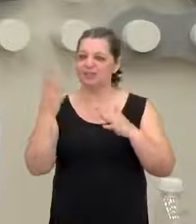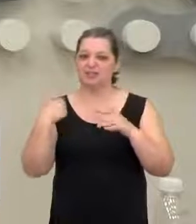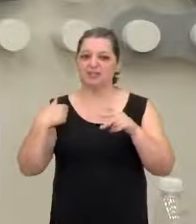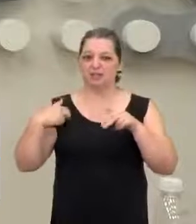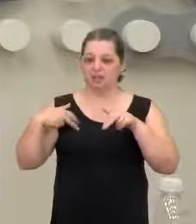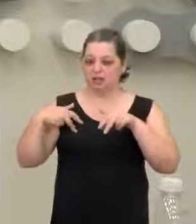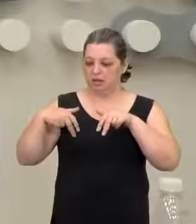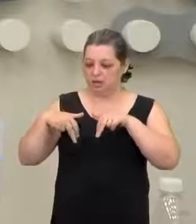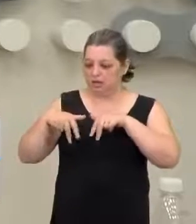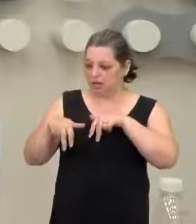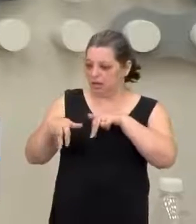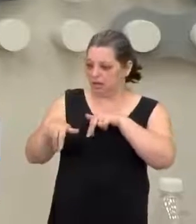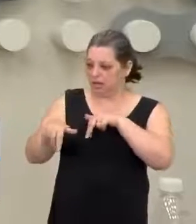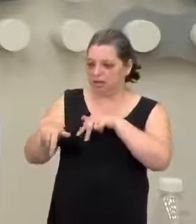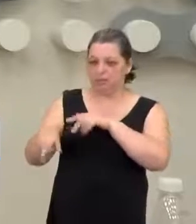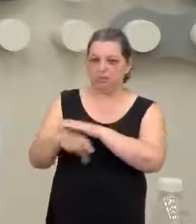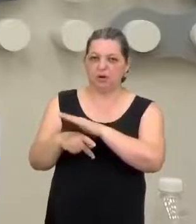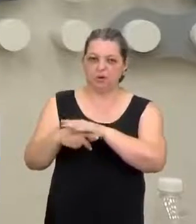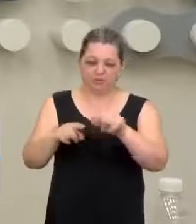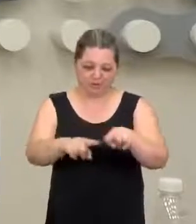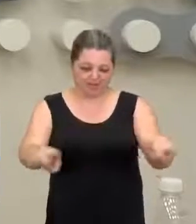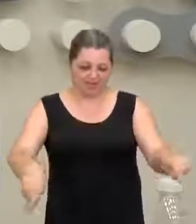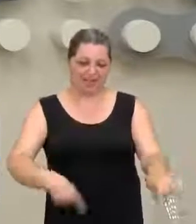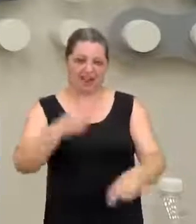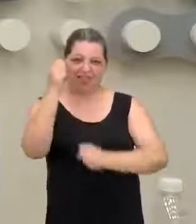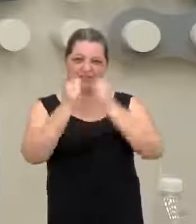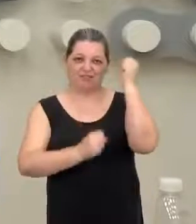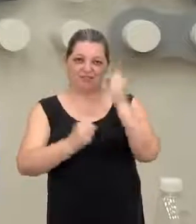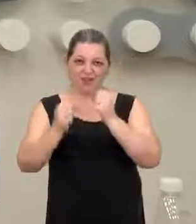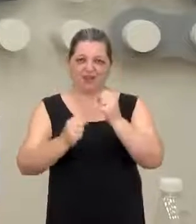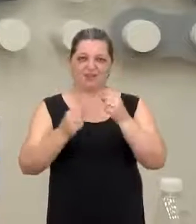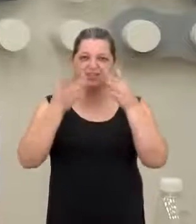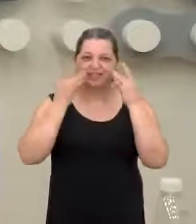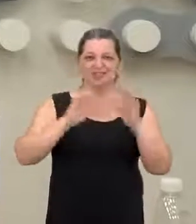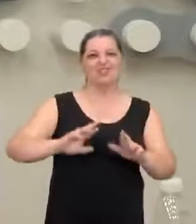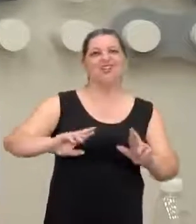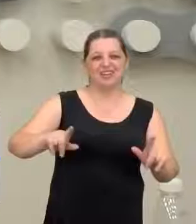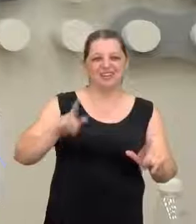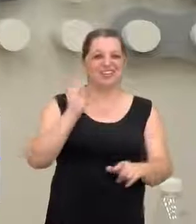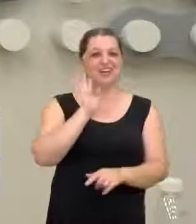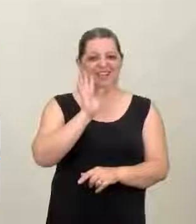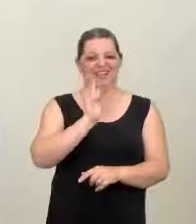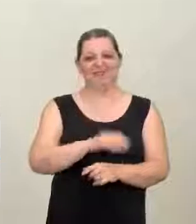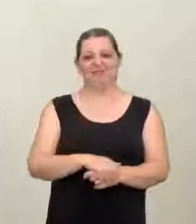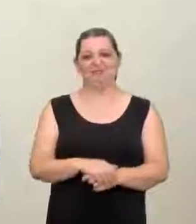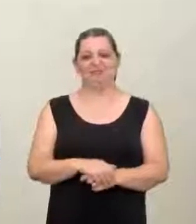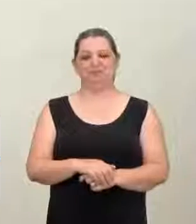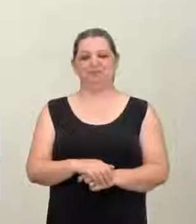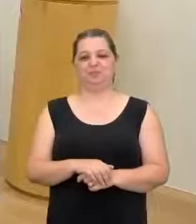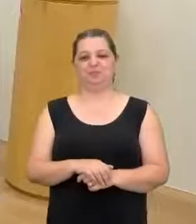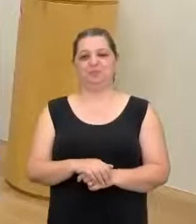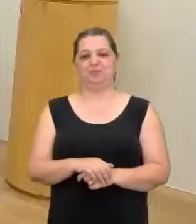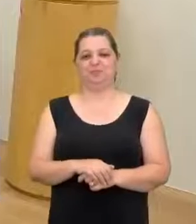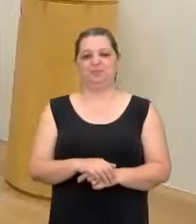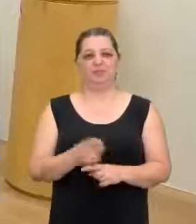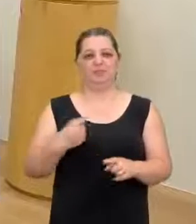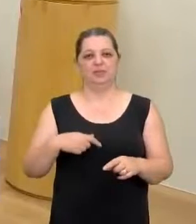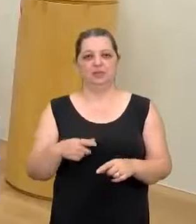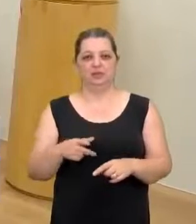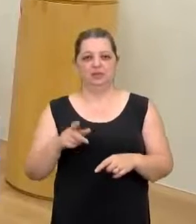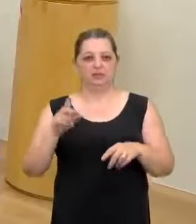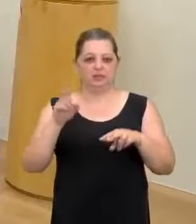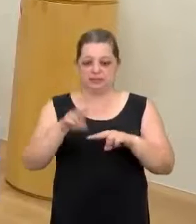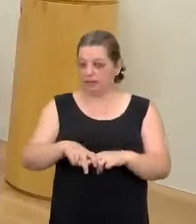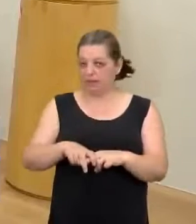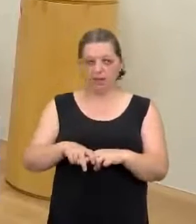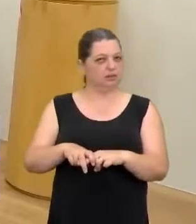em cada sala da fábrica e acontecia uma cena diferente. Muito legal. Então quer dizer que você não estava assistindo sentada, não? Não,